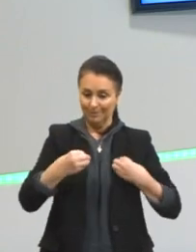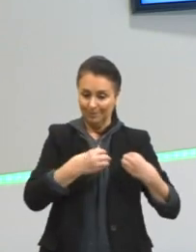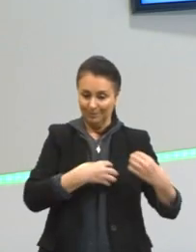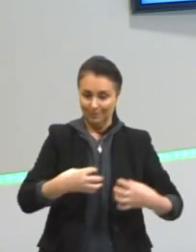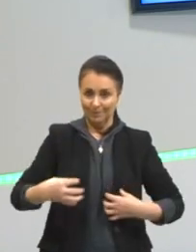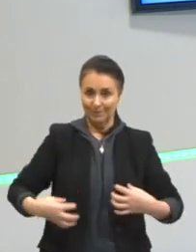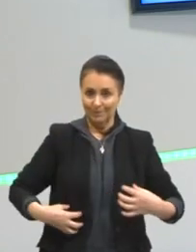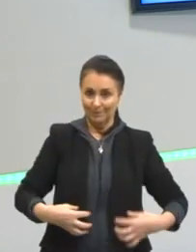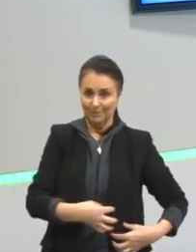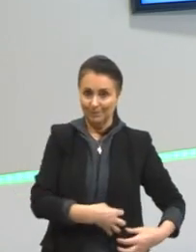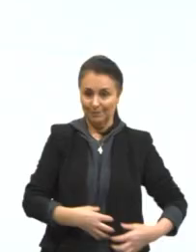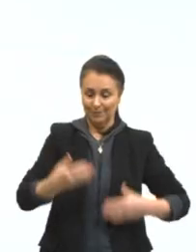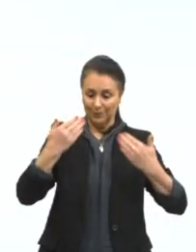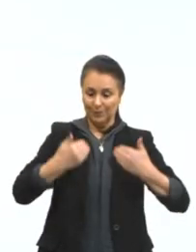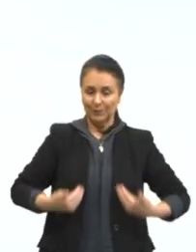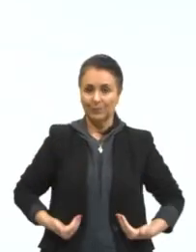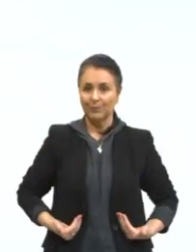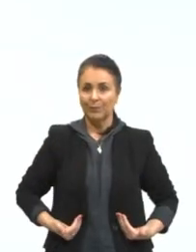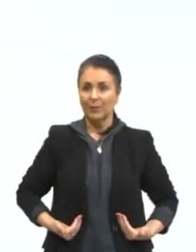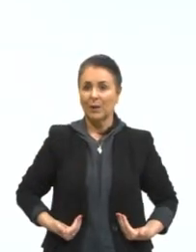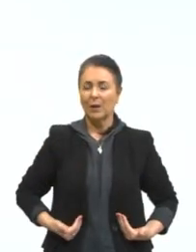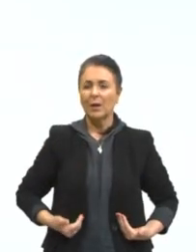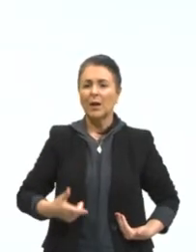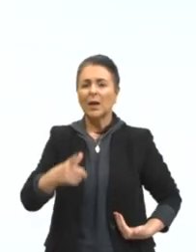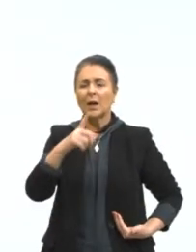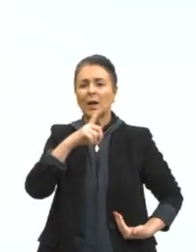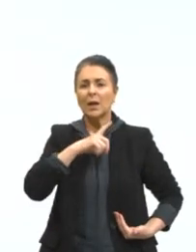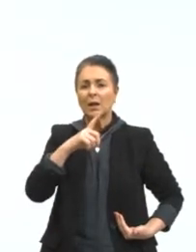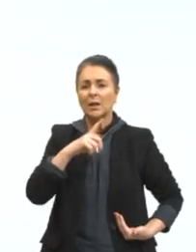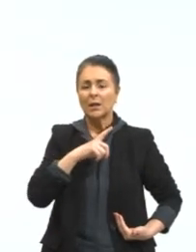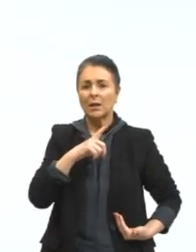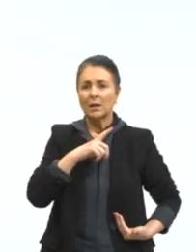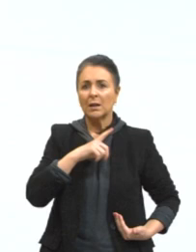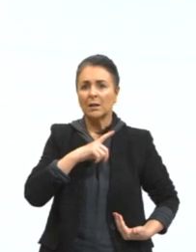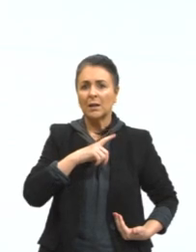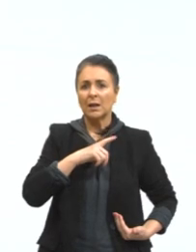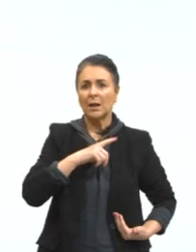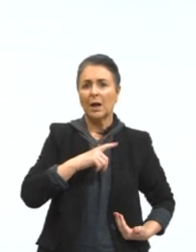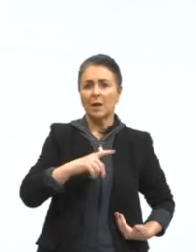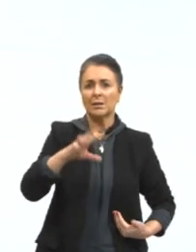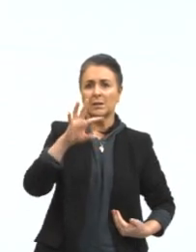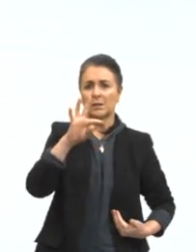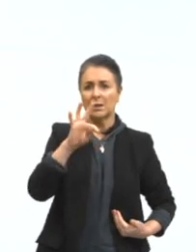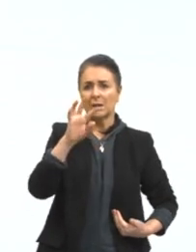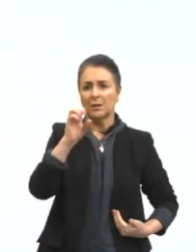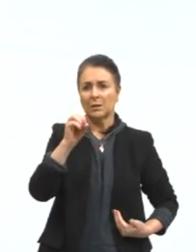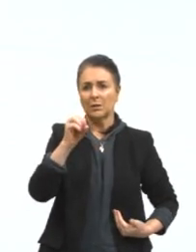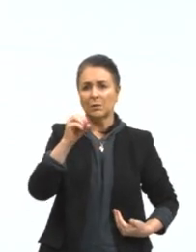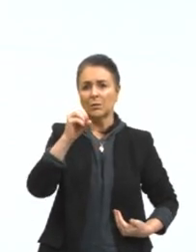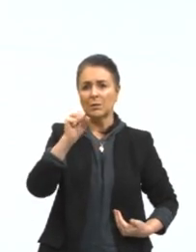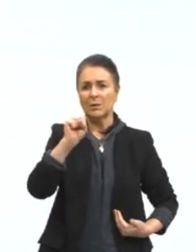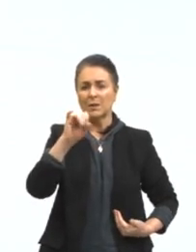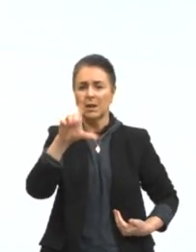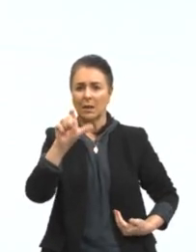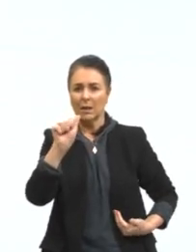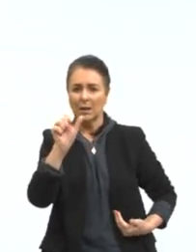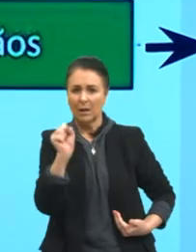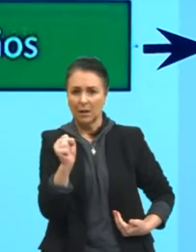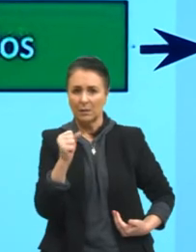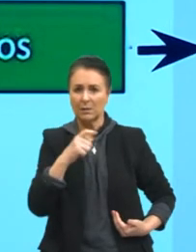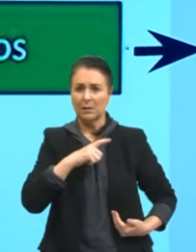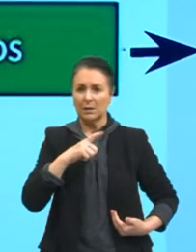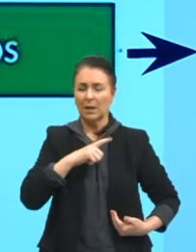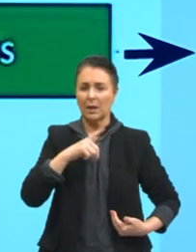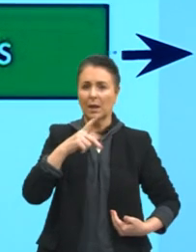e aqui estão os olhos então nós temos as tonsilas né que nós temos as tonsilas